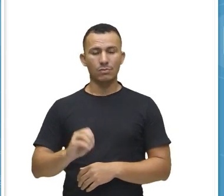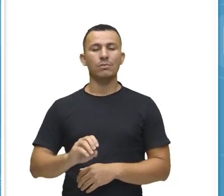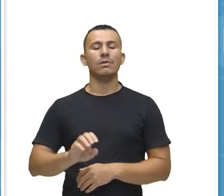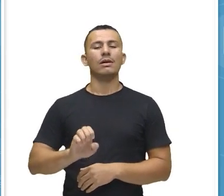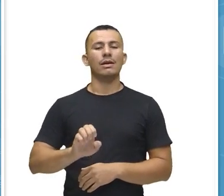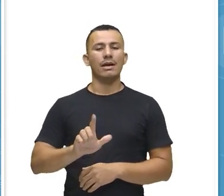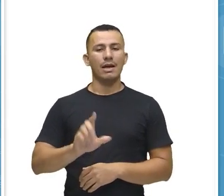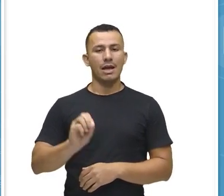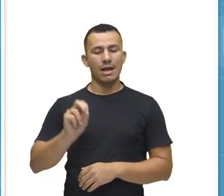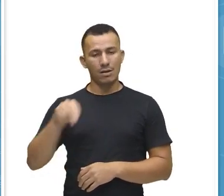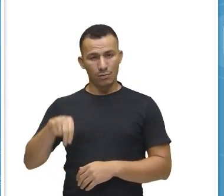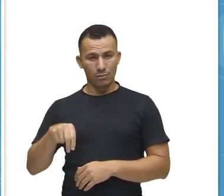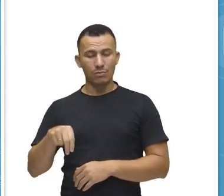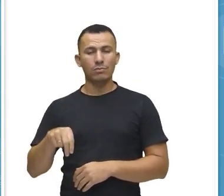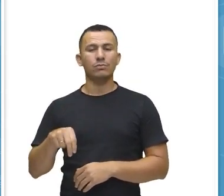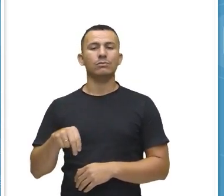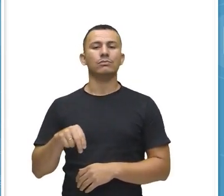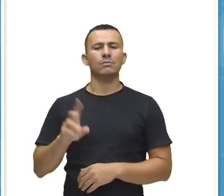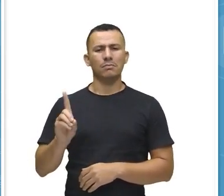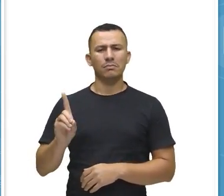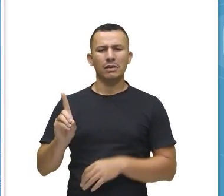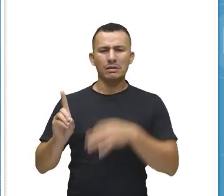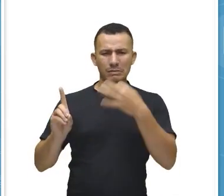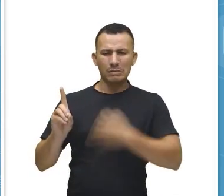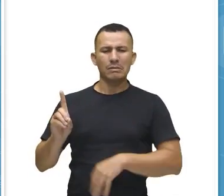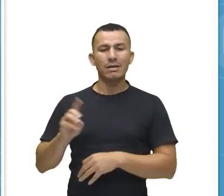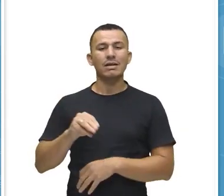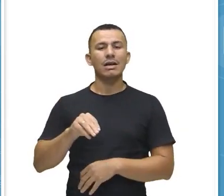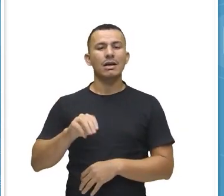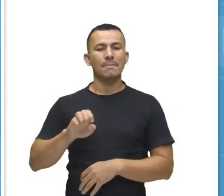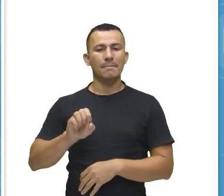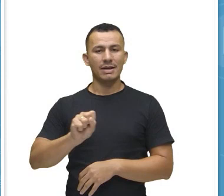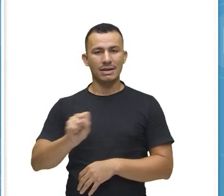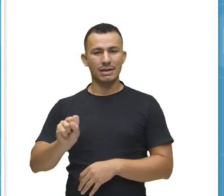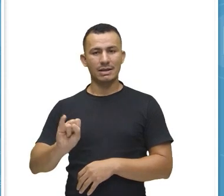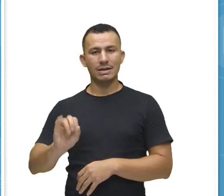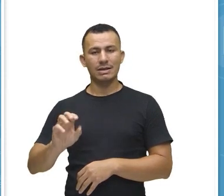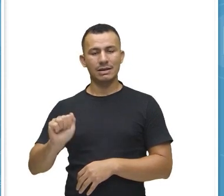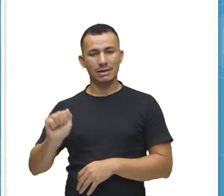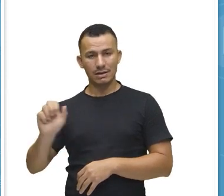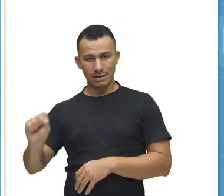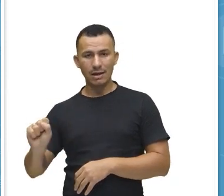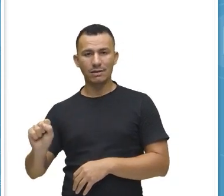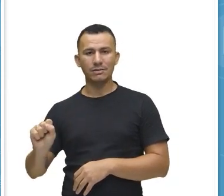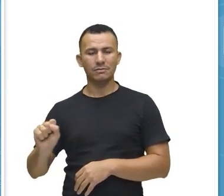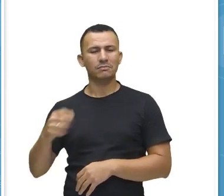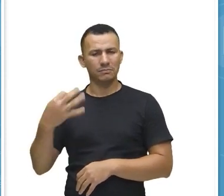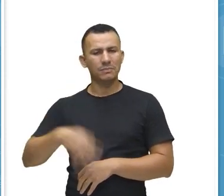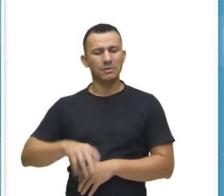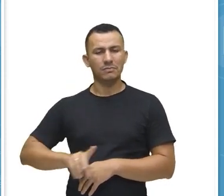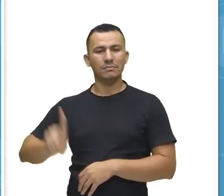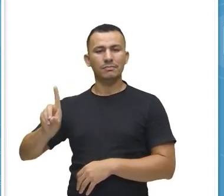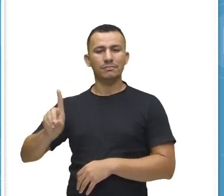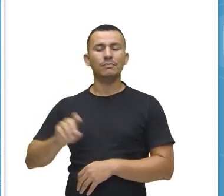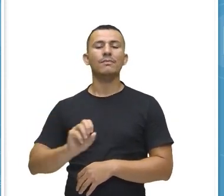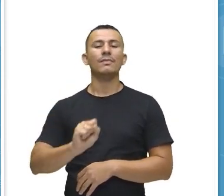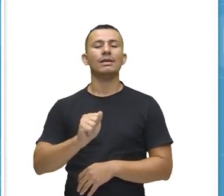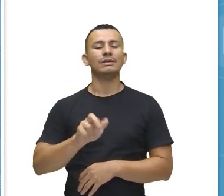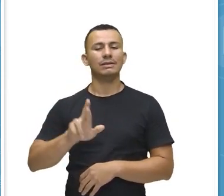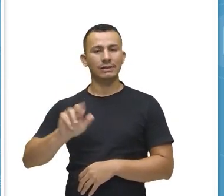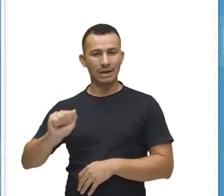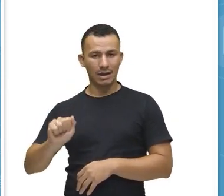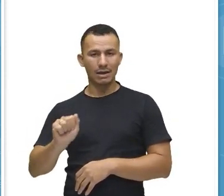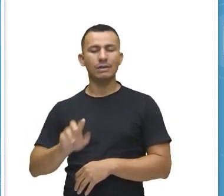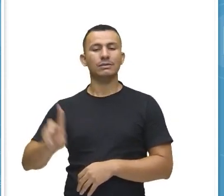dedo. É, letra D, certeza, diz o Messias. D de desculpa, D de dança, né? Sugerindo a Sara. Quem mais aqui